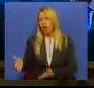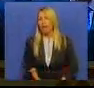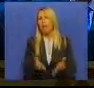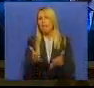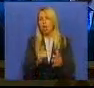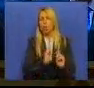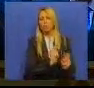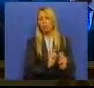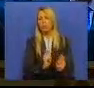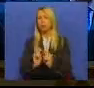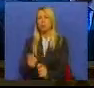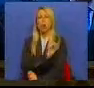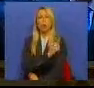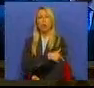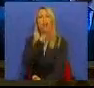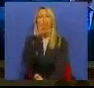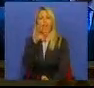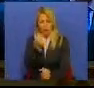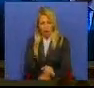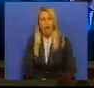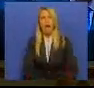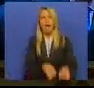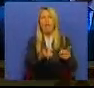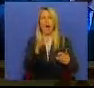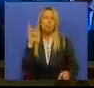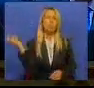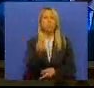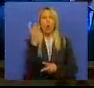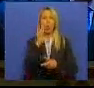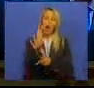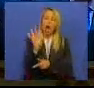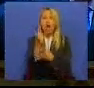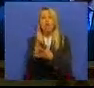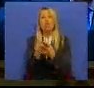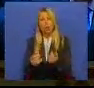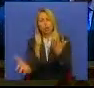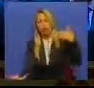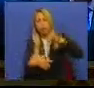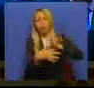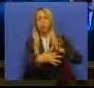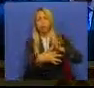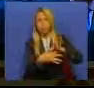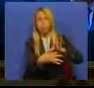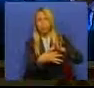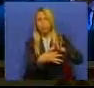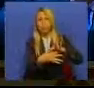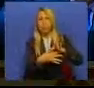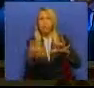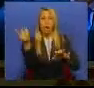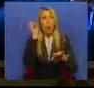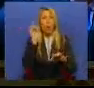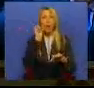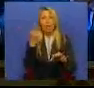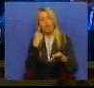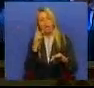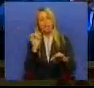às famílias para encontrarem elas próprias soluções que lhes interessam diretamente do ponto de vista da qualificação do